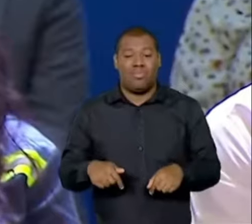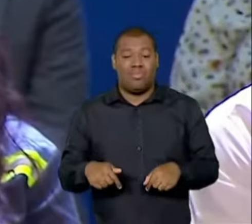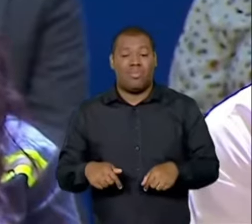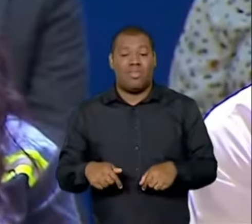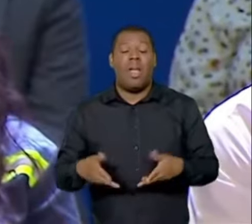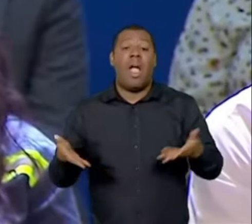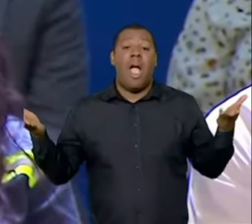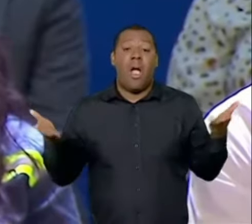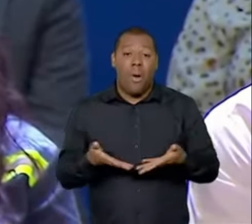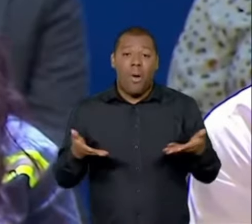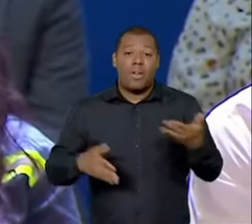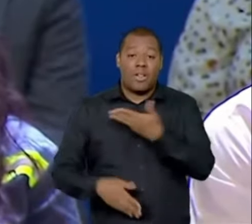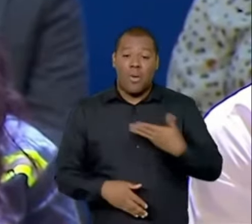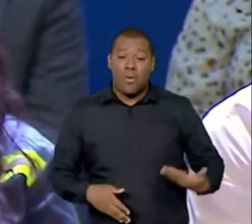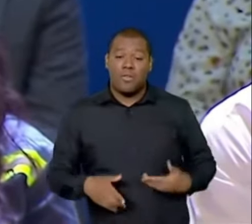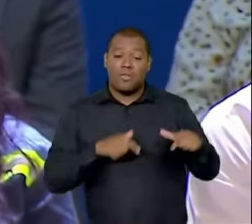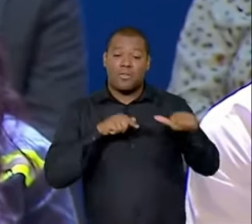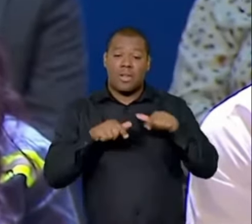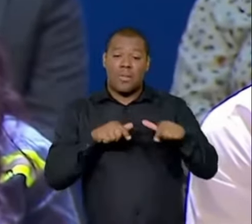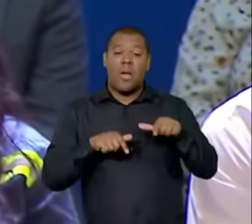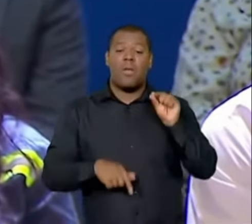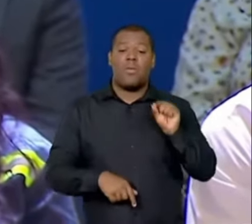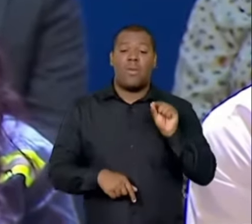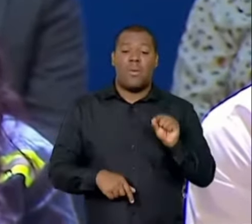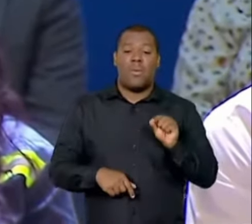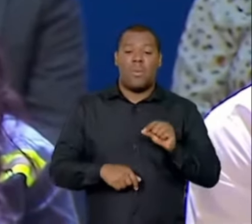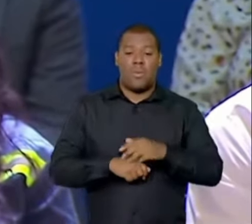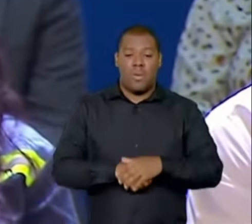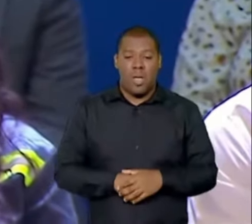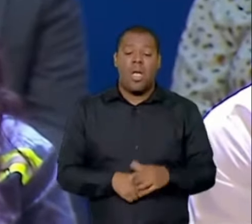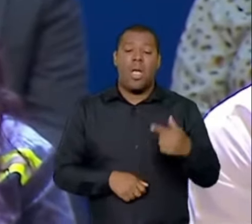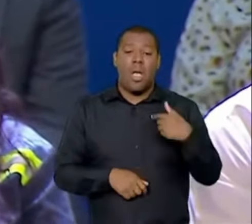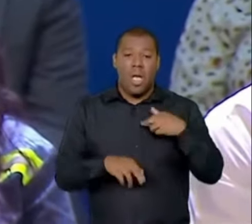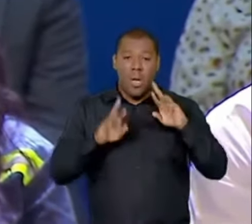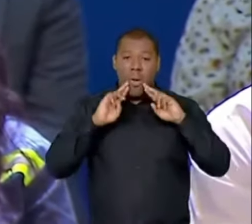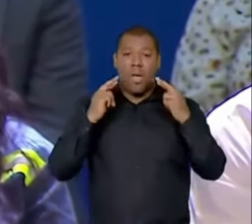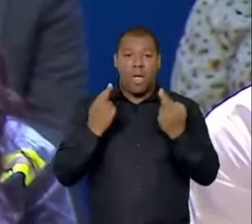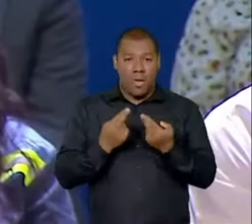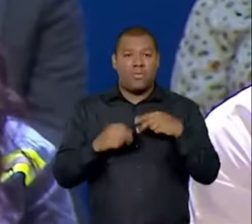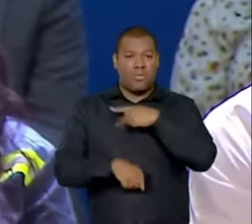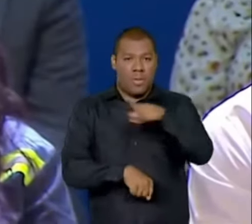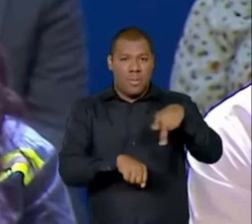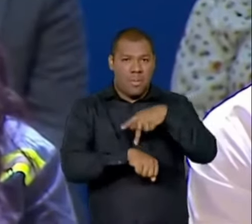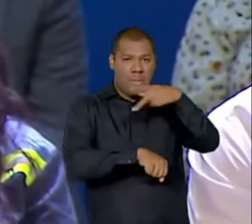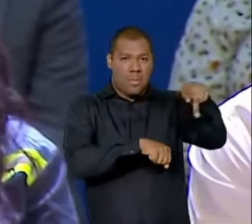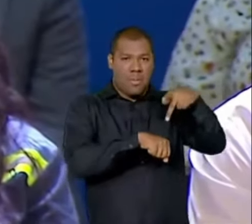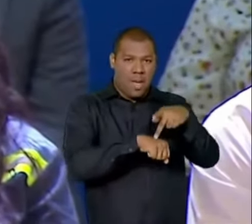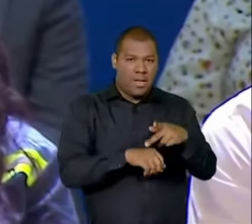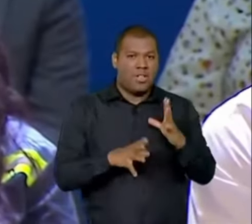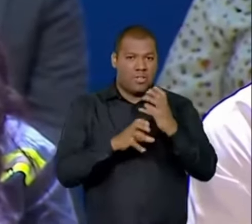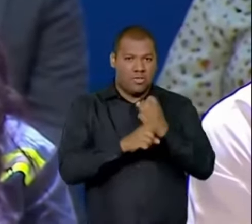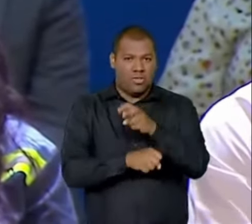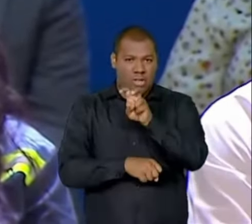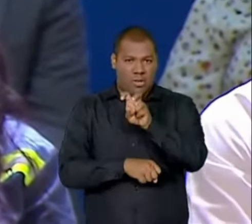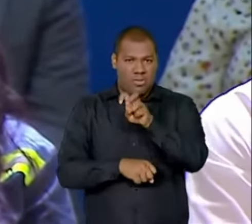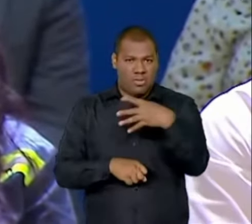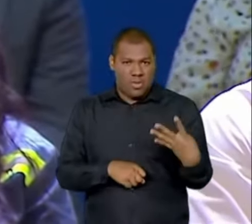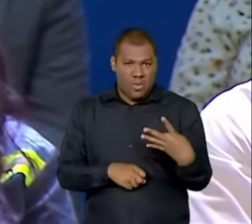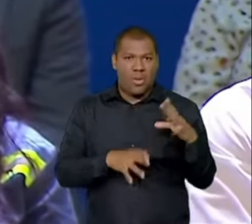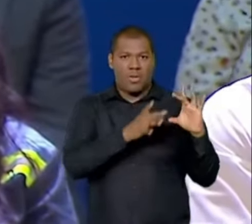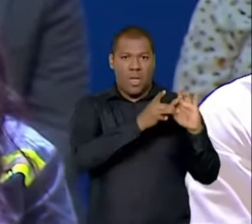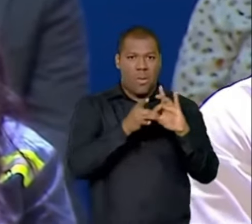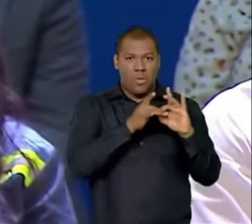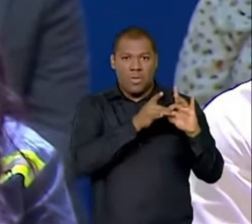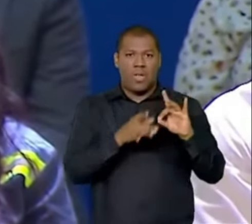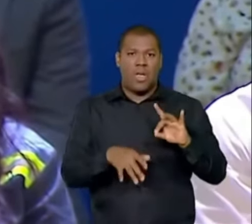instante? Eu acabo de fazer uma reunião com os 54 países da União Africana. Eu fui a